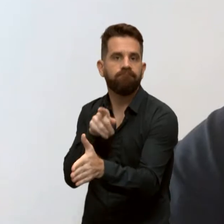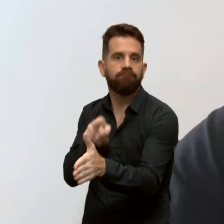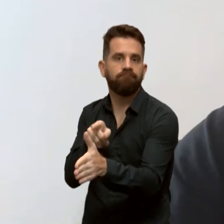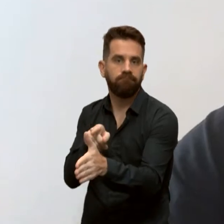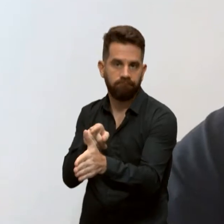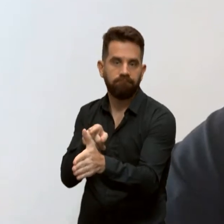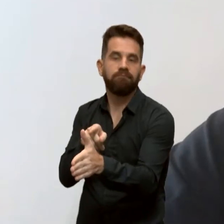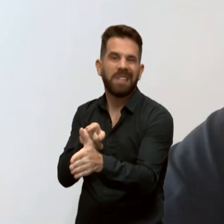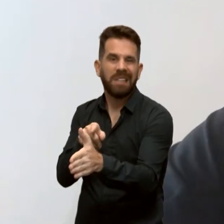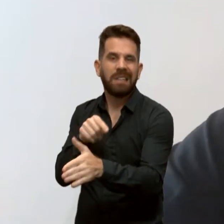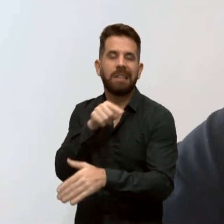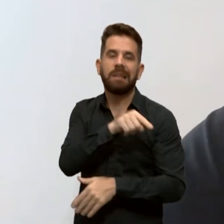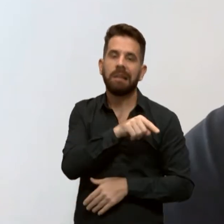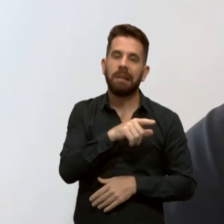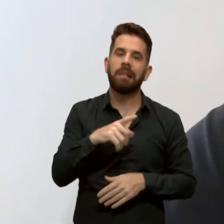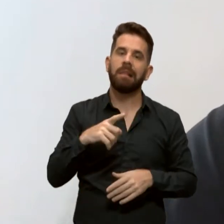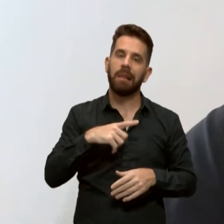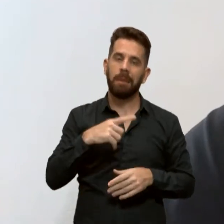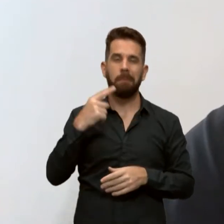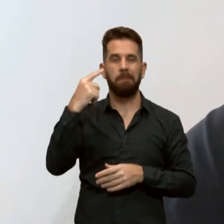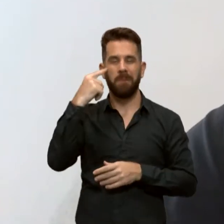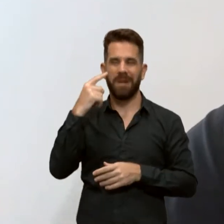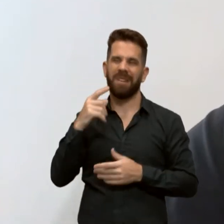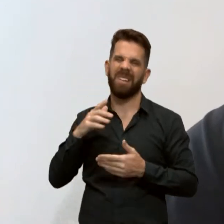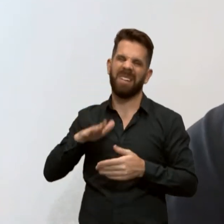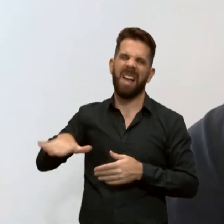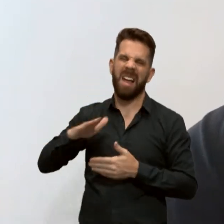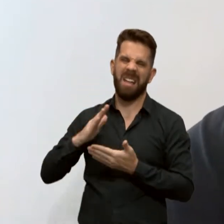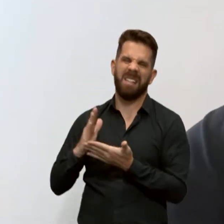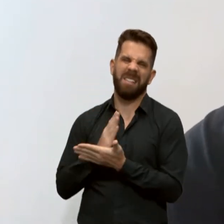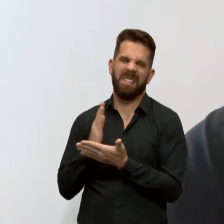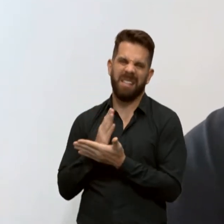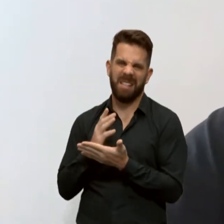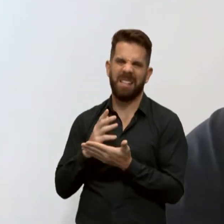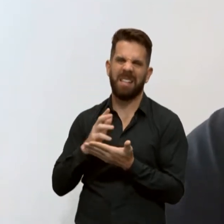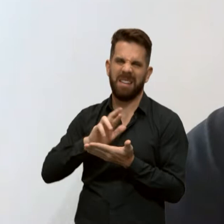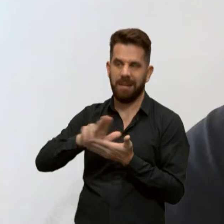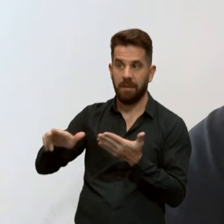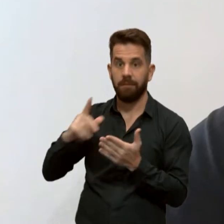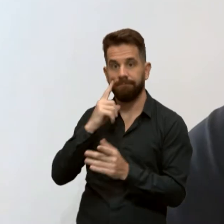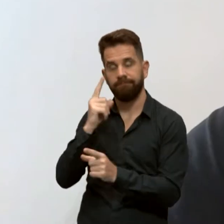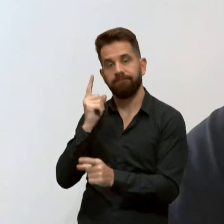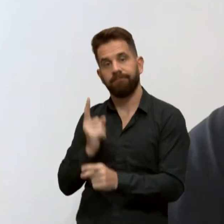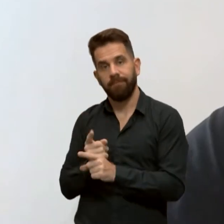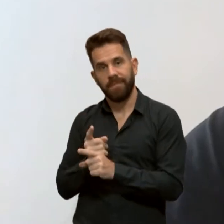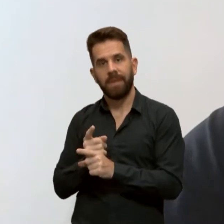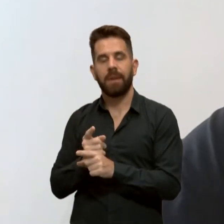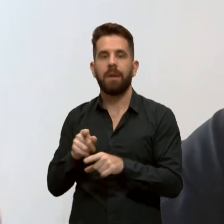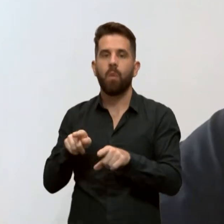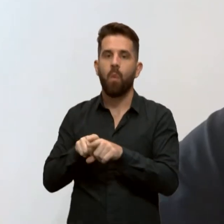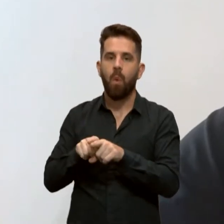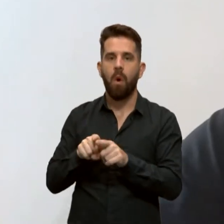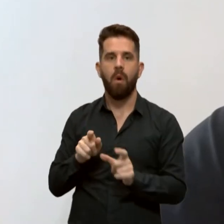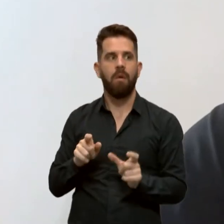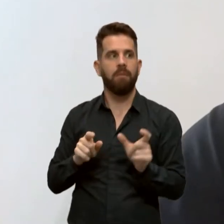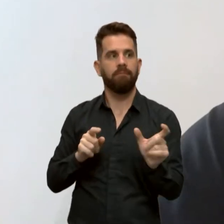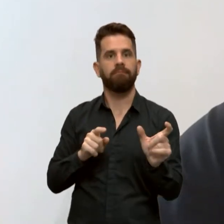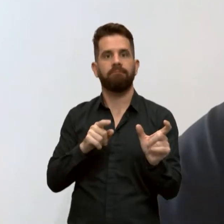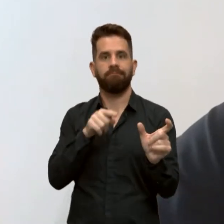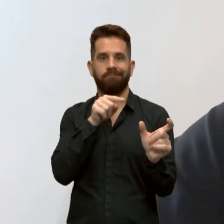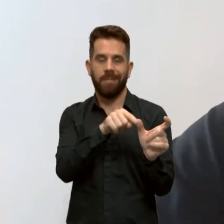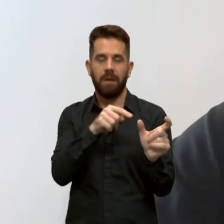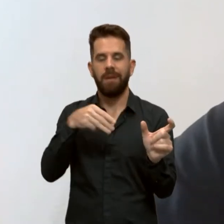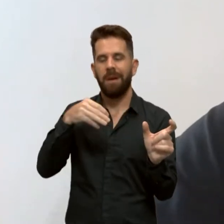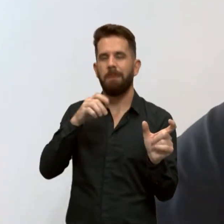fator mediador, que vai ajudar na influência dessas duas estratégias de cashback